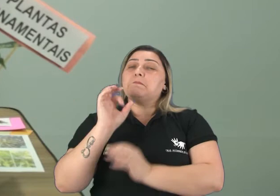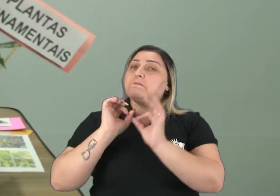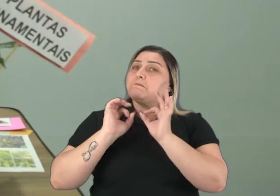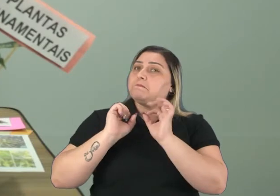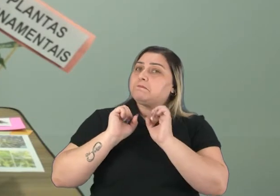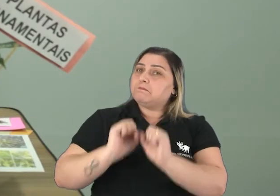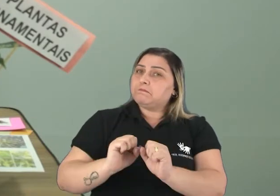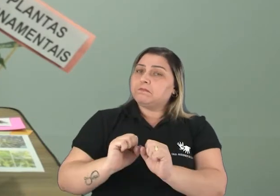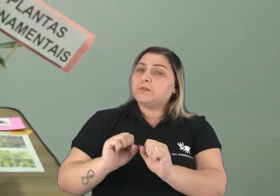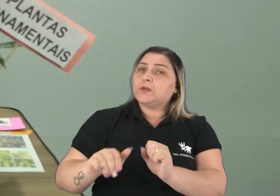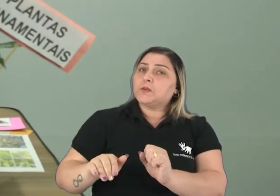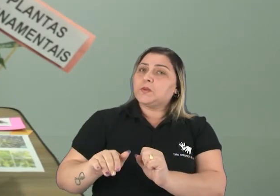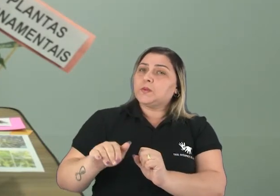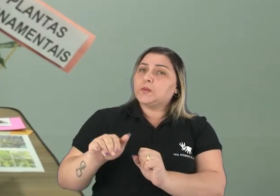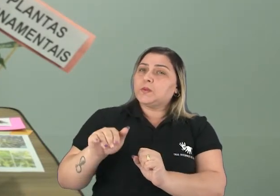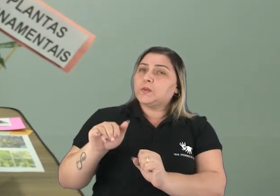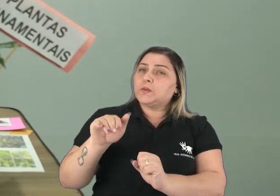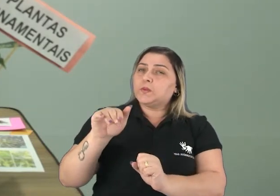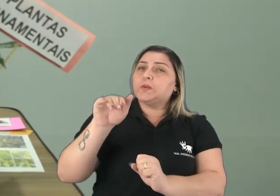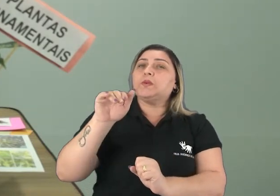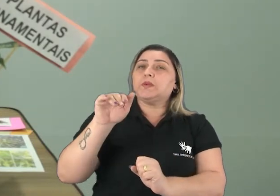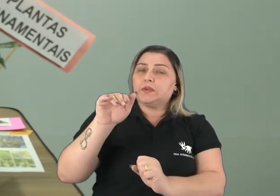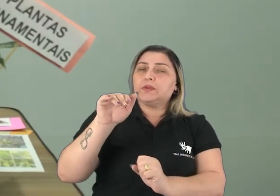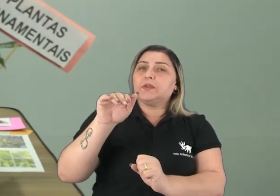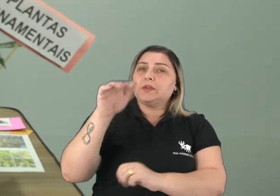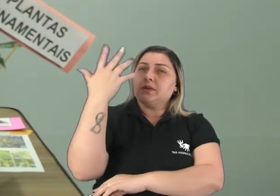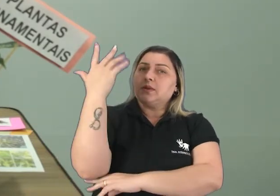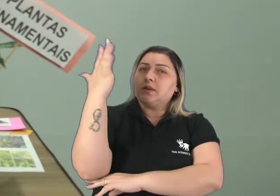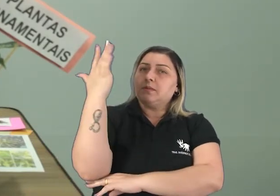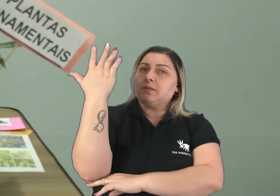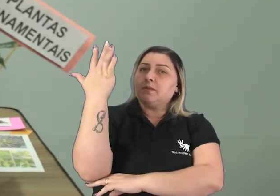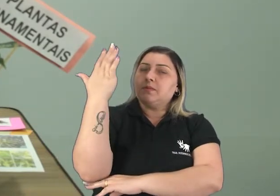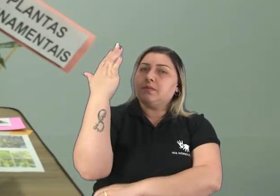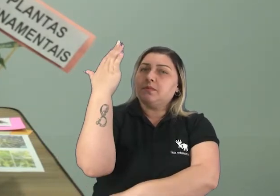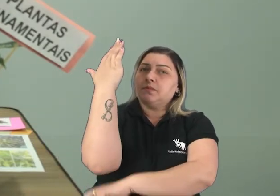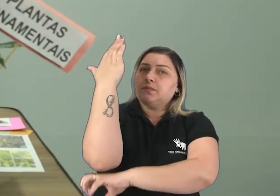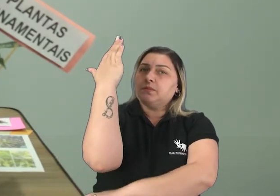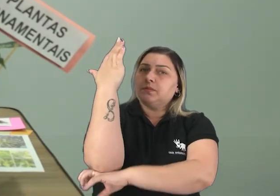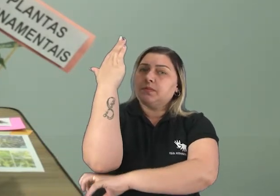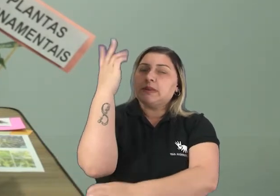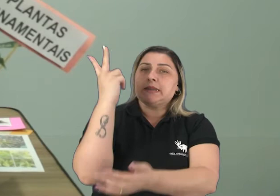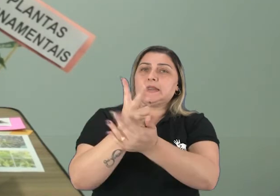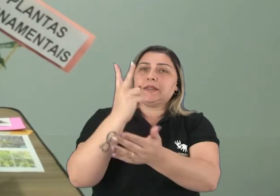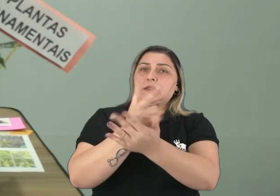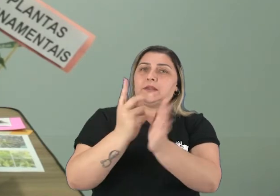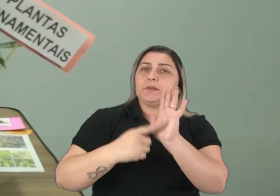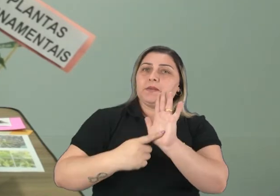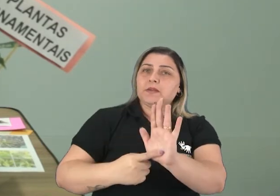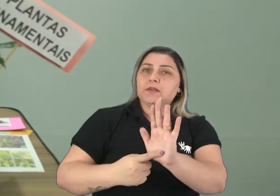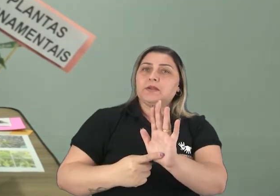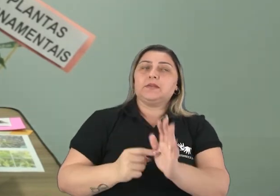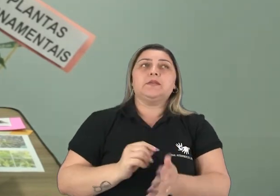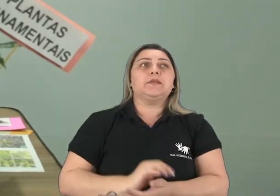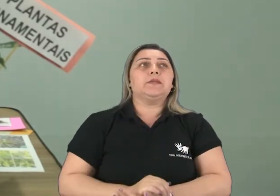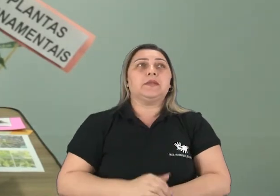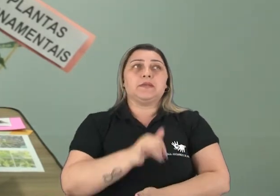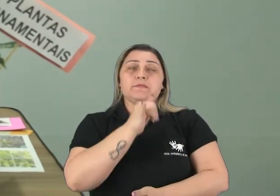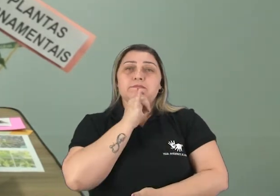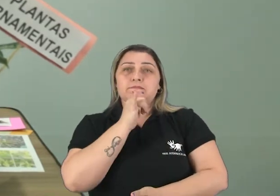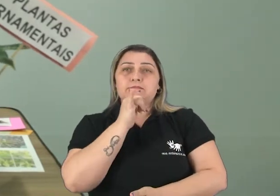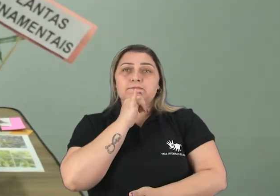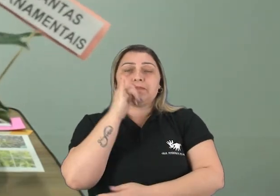desenvolver aqui, crescendo bastante, e a plantinha, as suas raízes vão ficar sempre aparecendo. Então, são exemplos